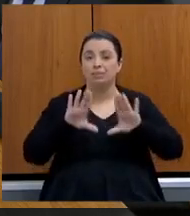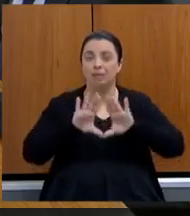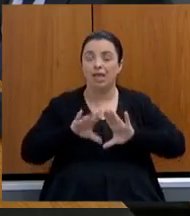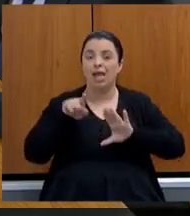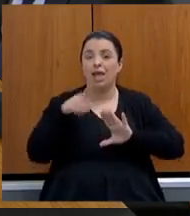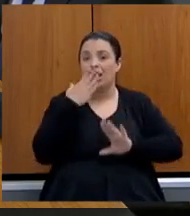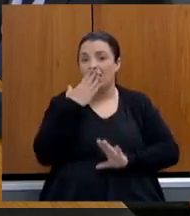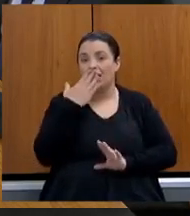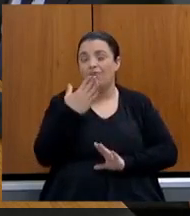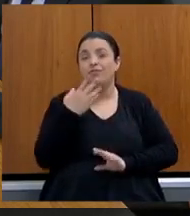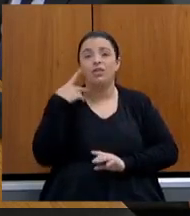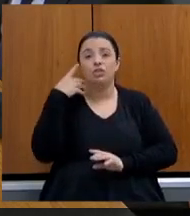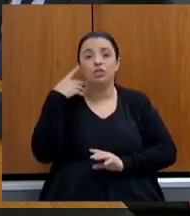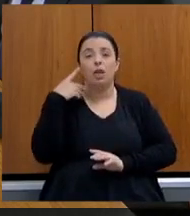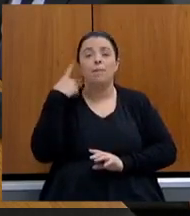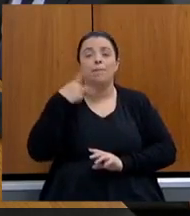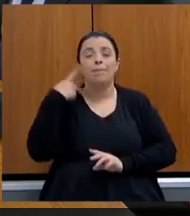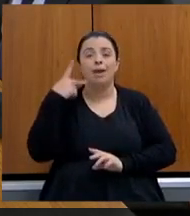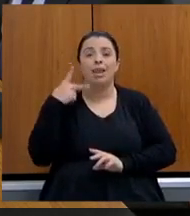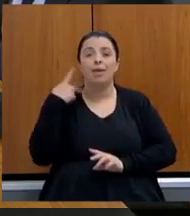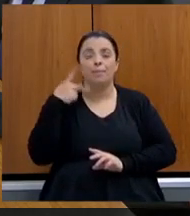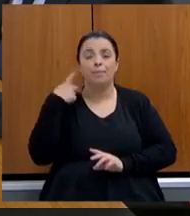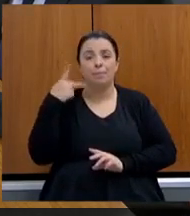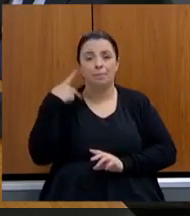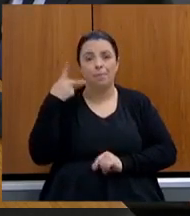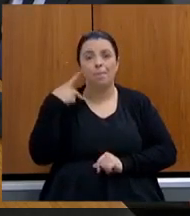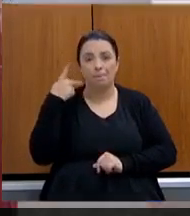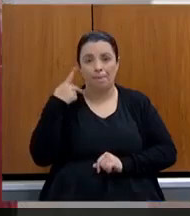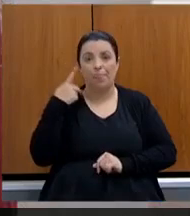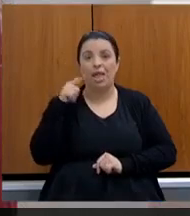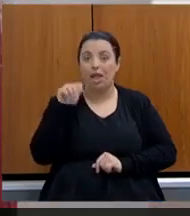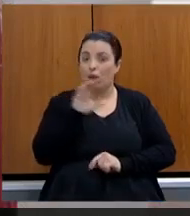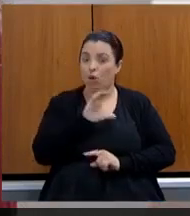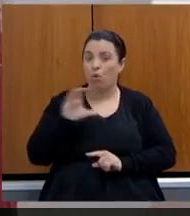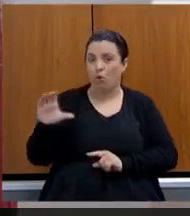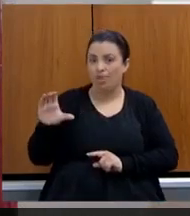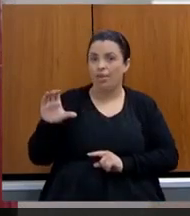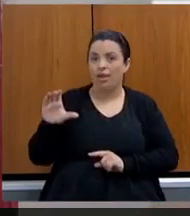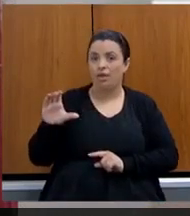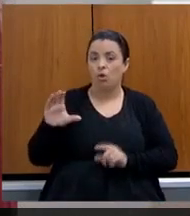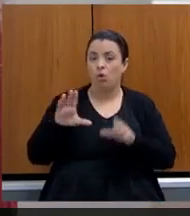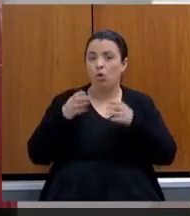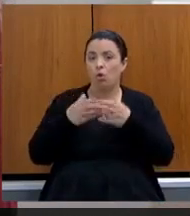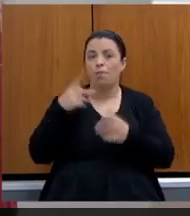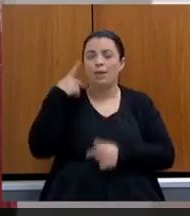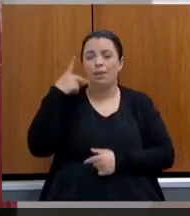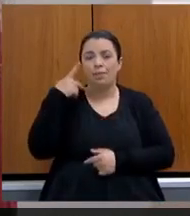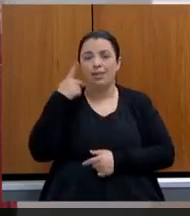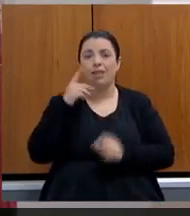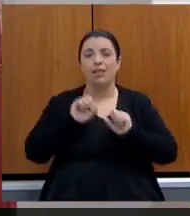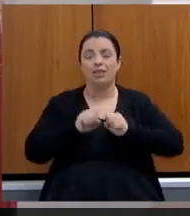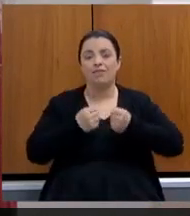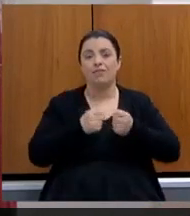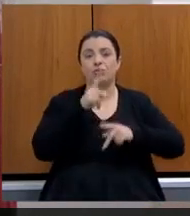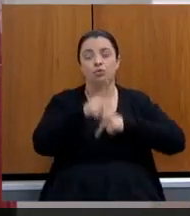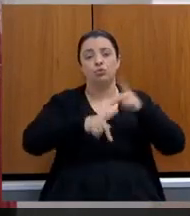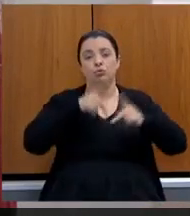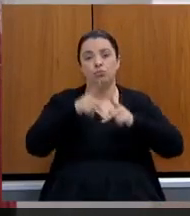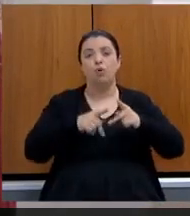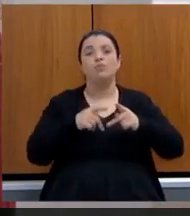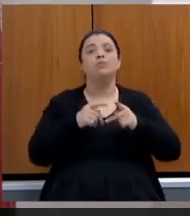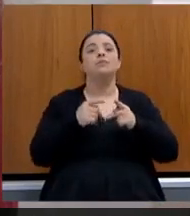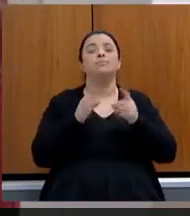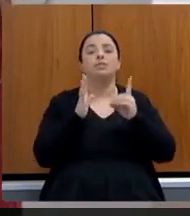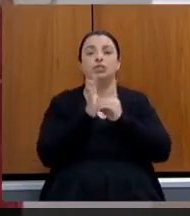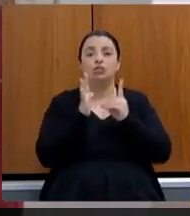parlamentar em coordena a frente parlamentar em defesa dos povos indígenas quilombolas